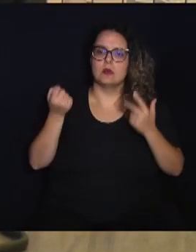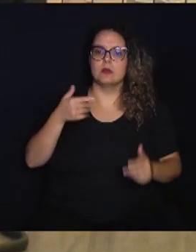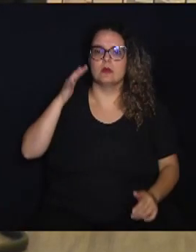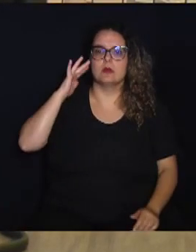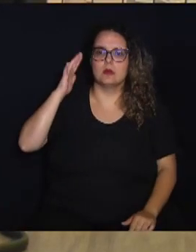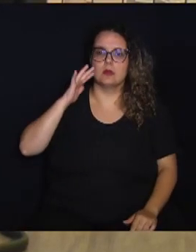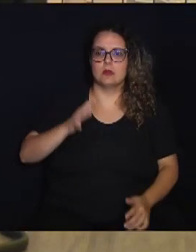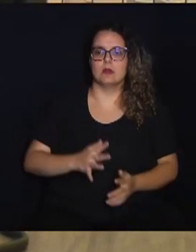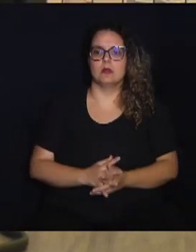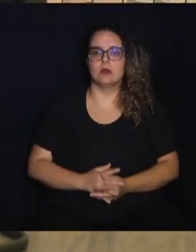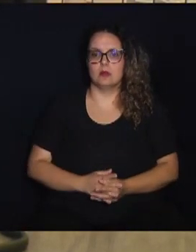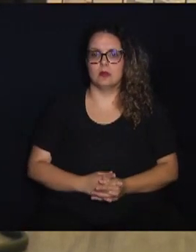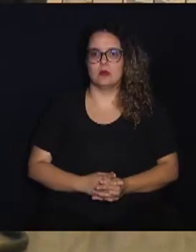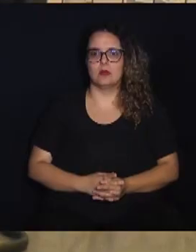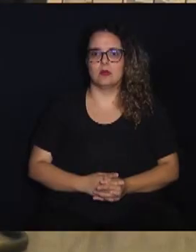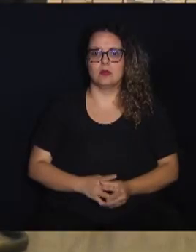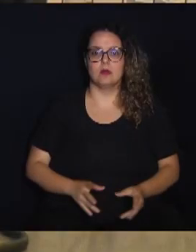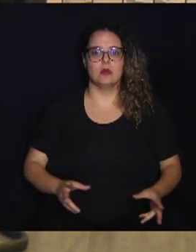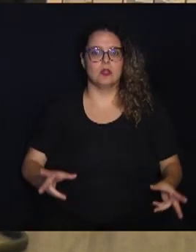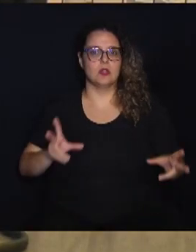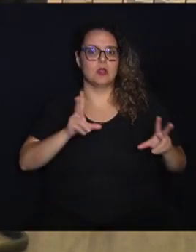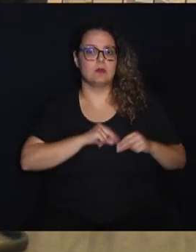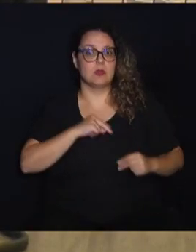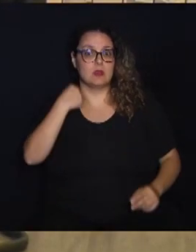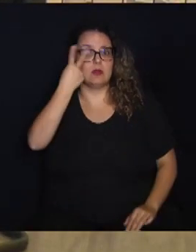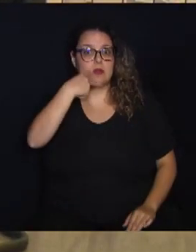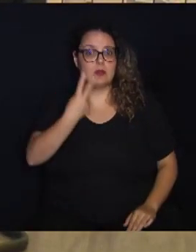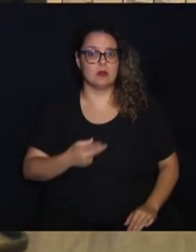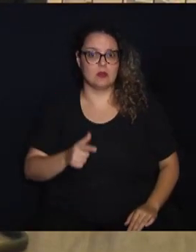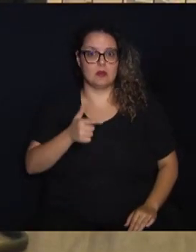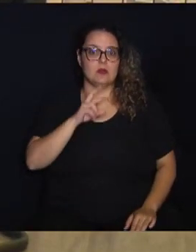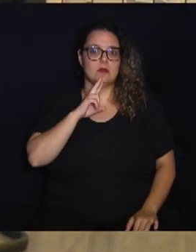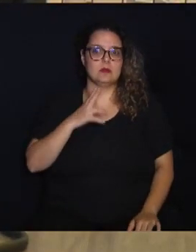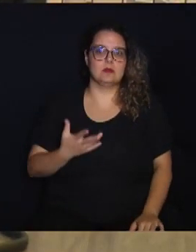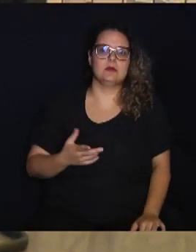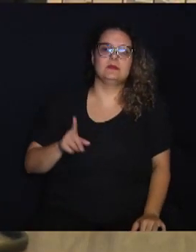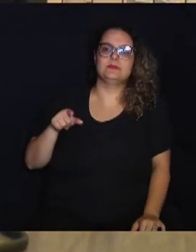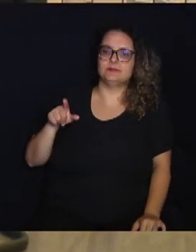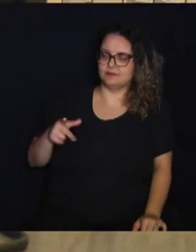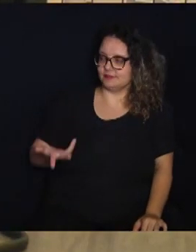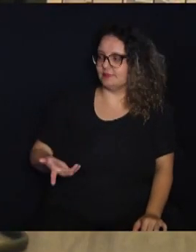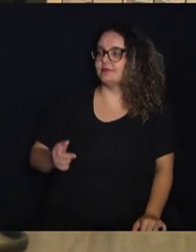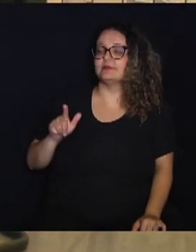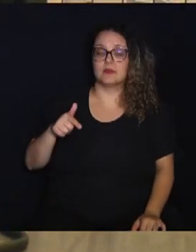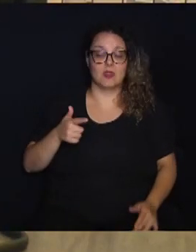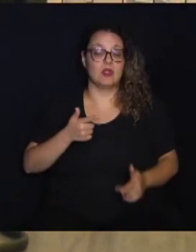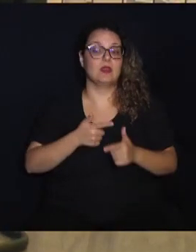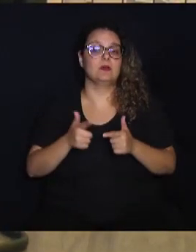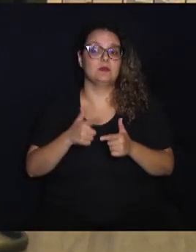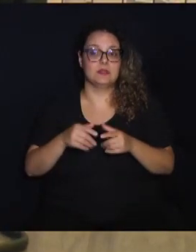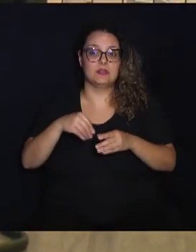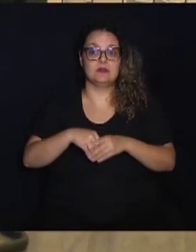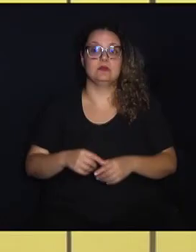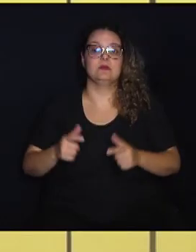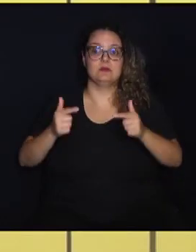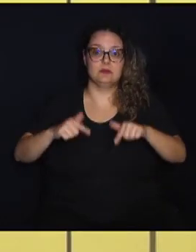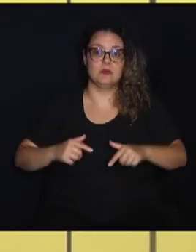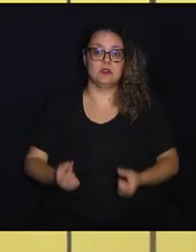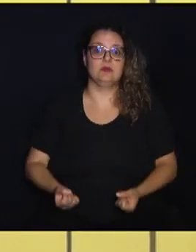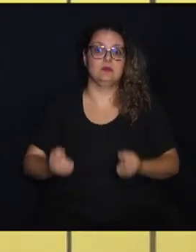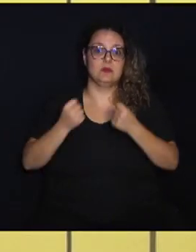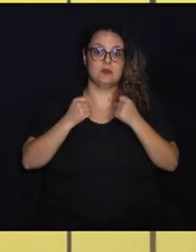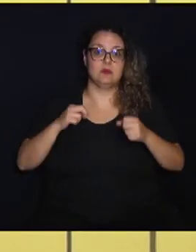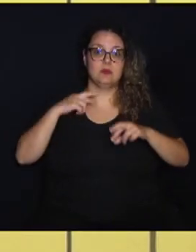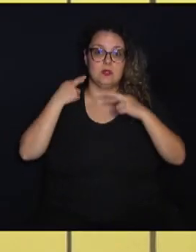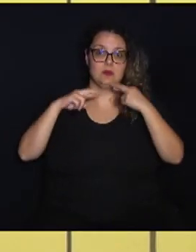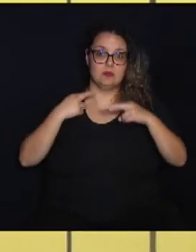das coisas. Hoje eu acho que é um Poxa, mas problema. eu fico 2 horas e não tenho resultado. Esse é um problema hoje dentro das academias. A gente tem muita